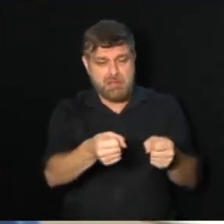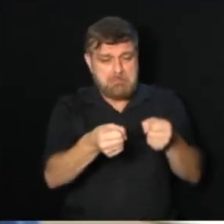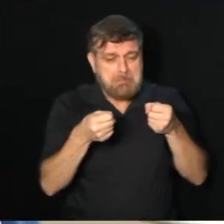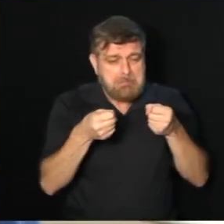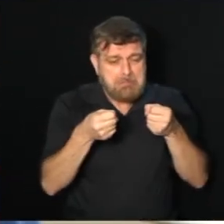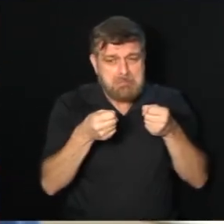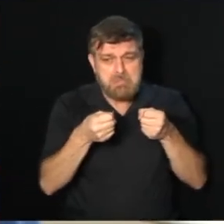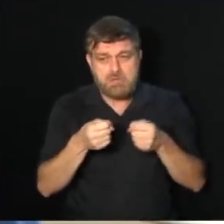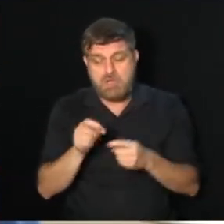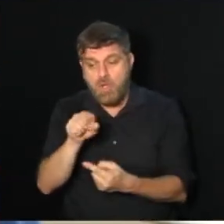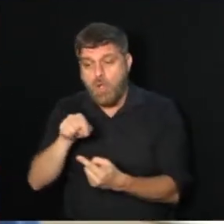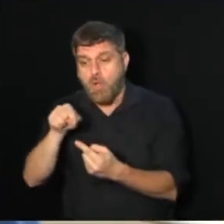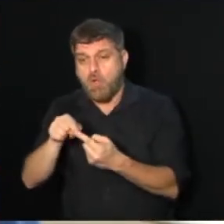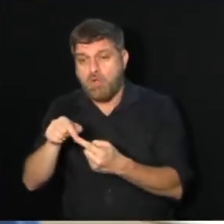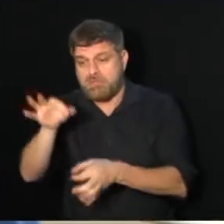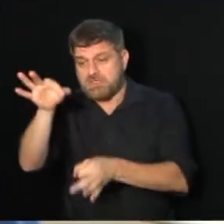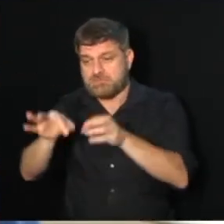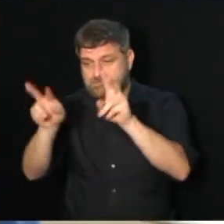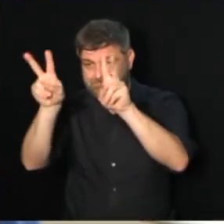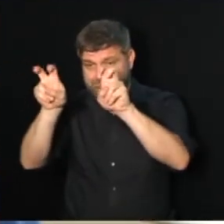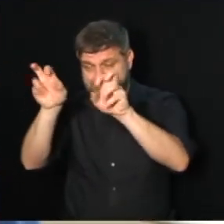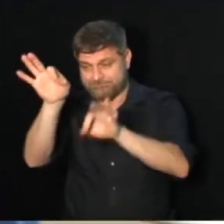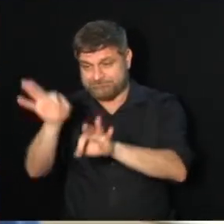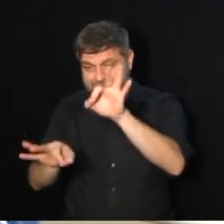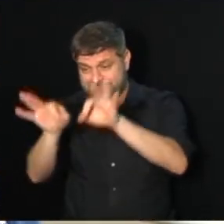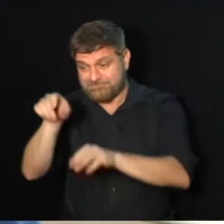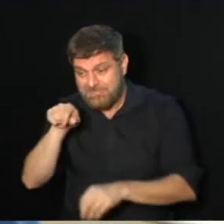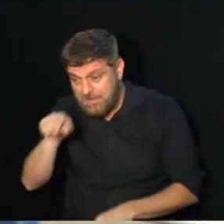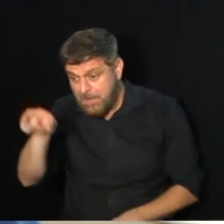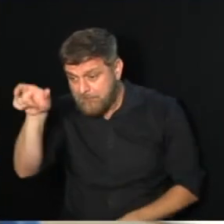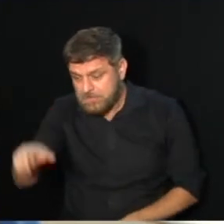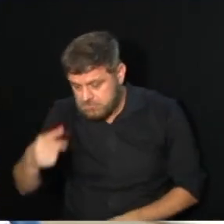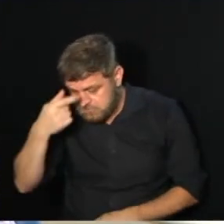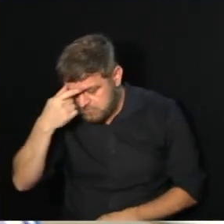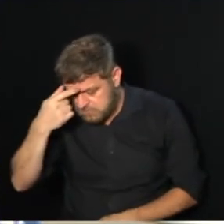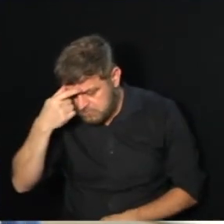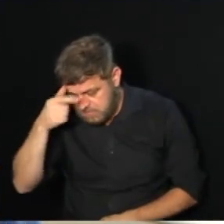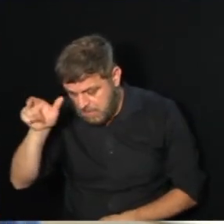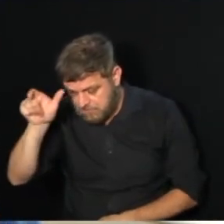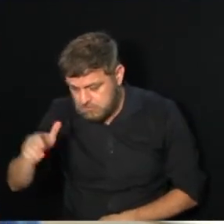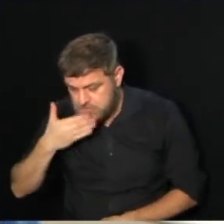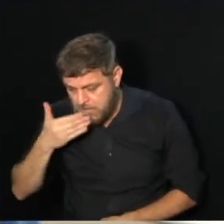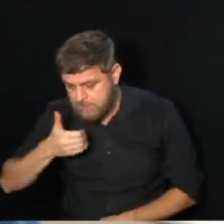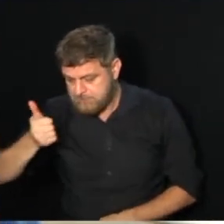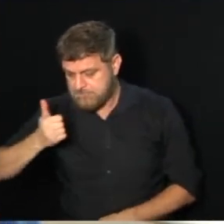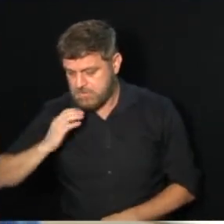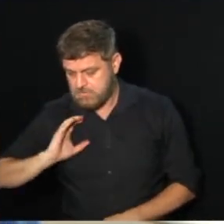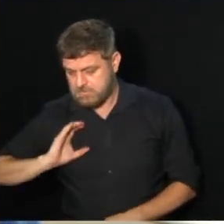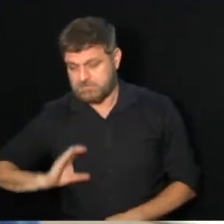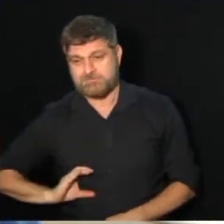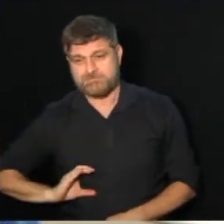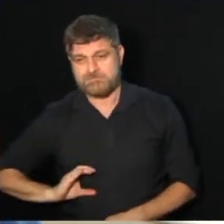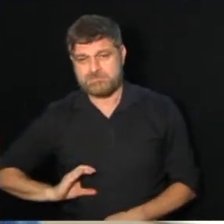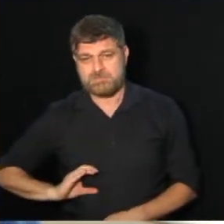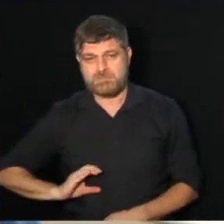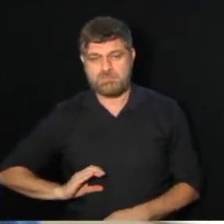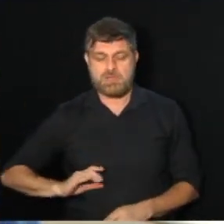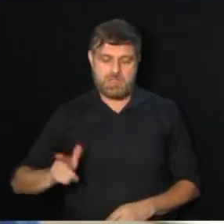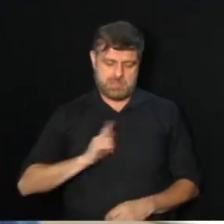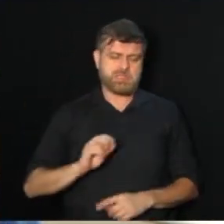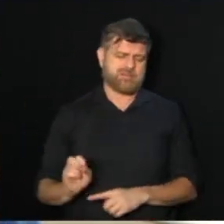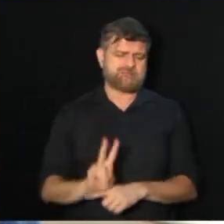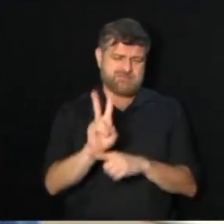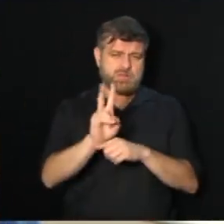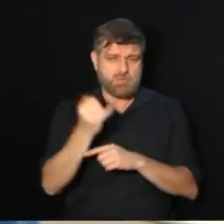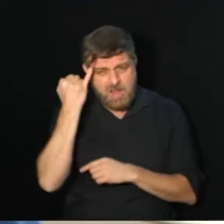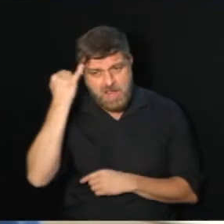tentar conscientizar o cidadão do mal que ele fez, tentar melhorá-lo enquanto cidadão. Eu acho que isso por si só é válido. A